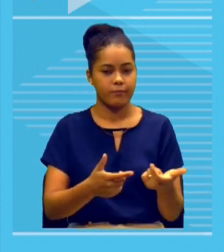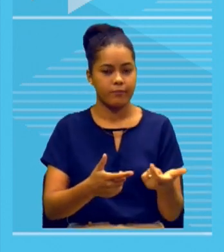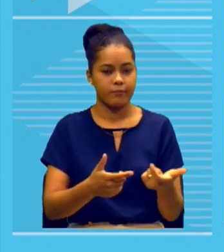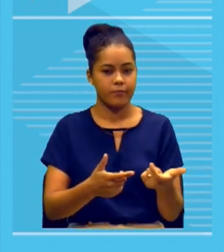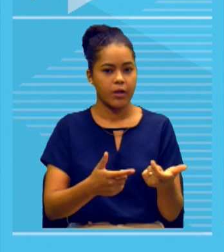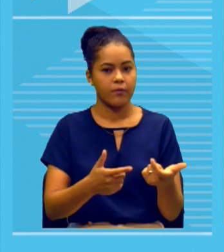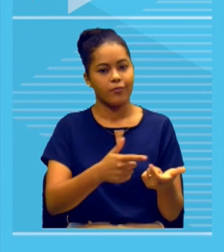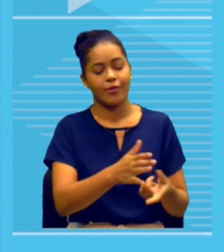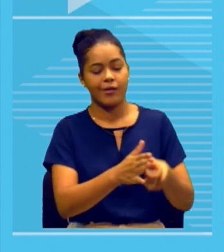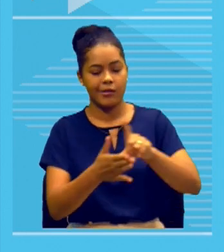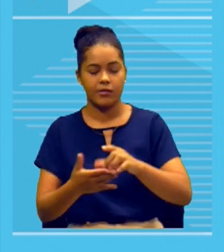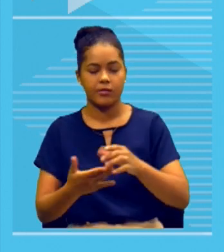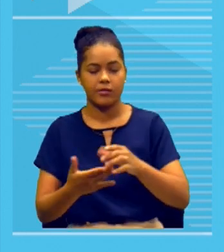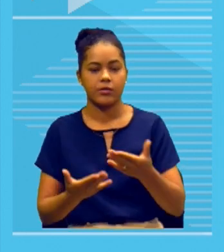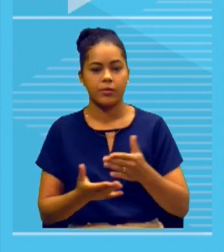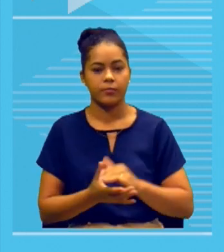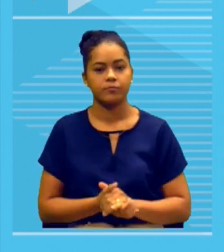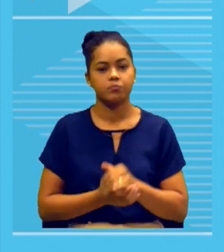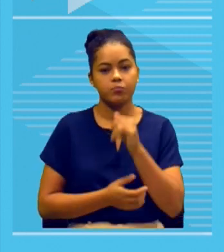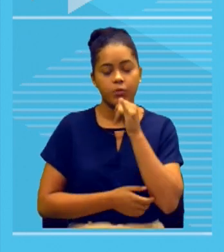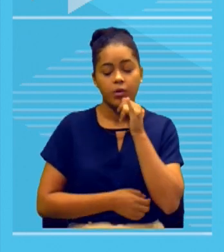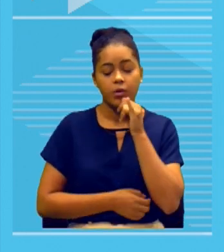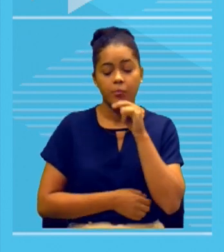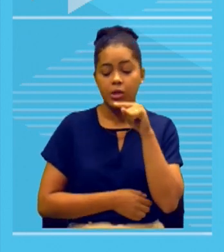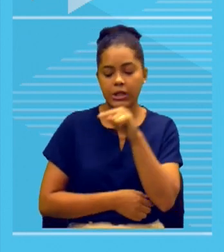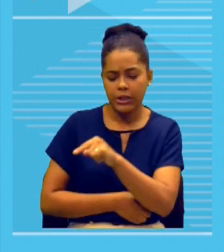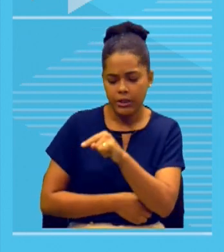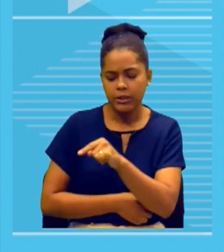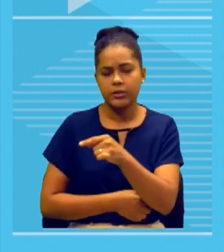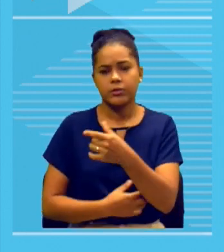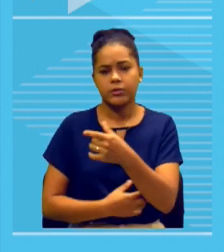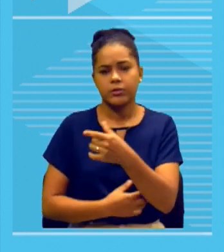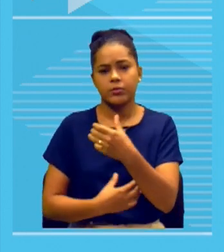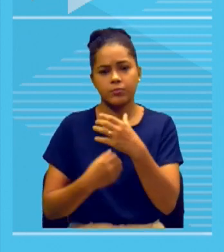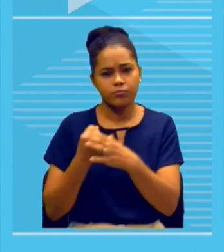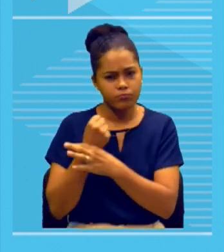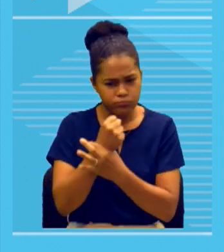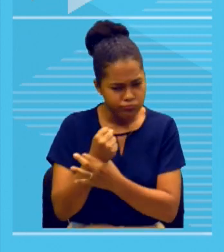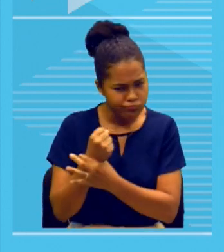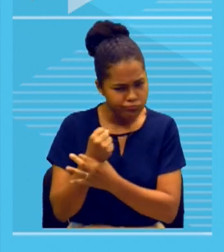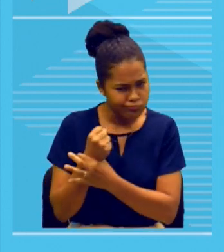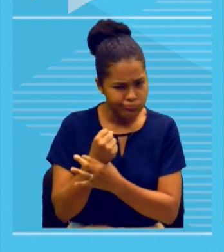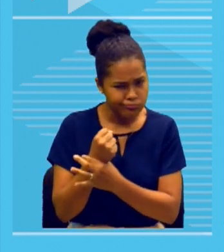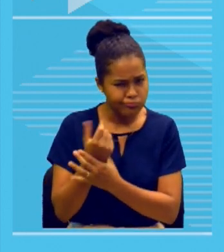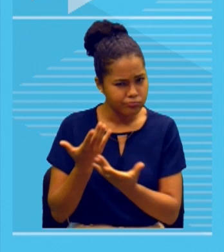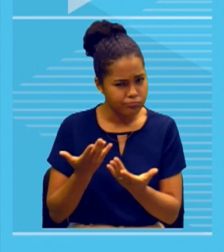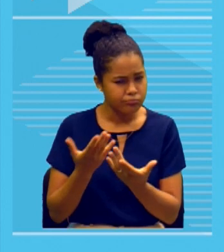me dá prazer Isto te dá segurança